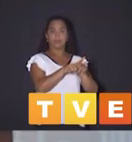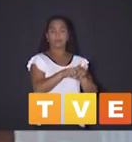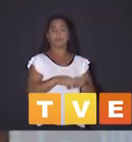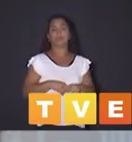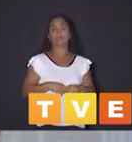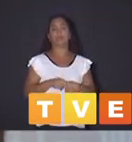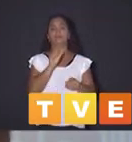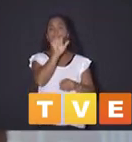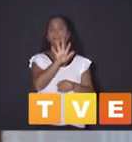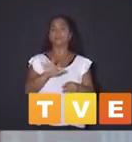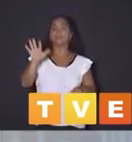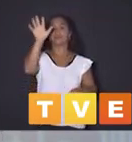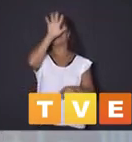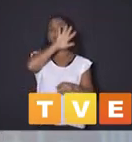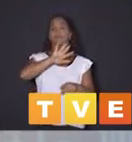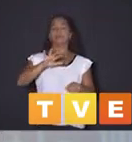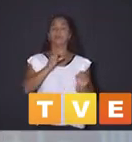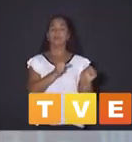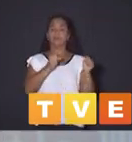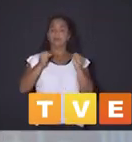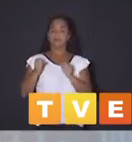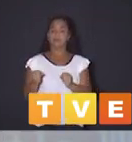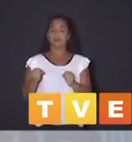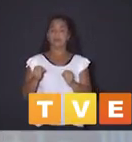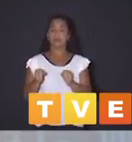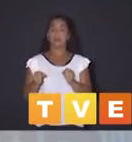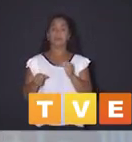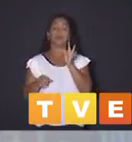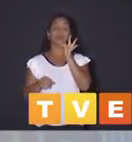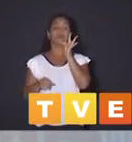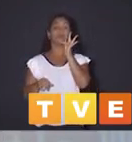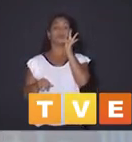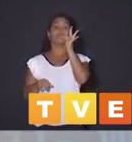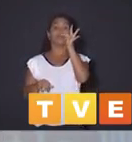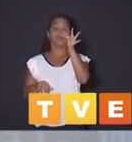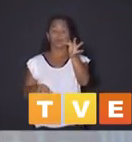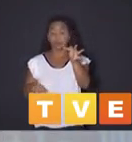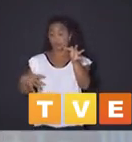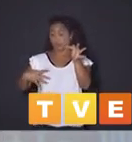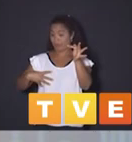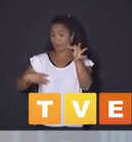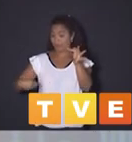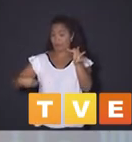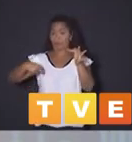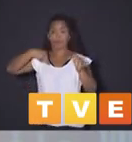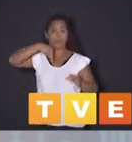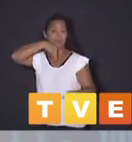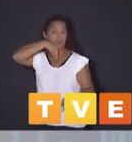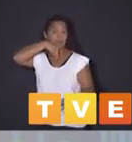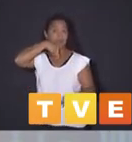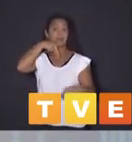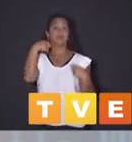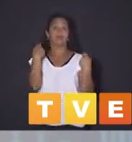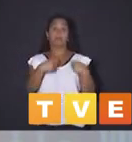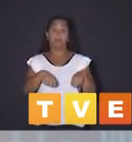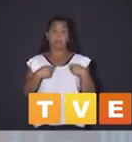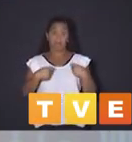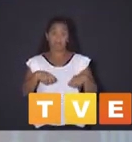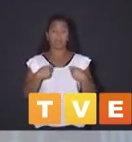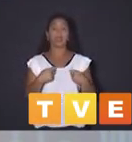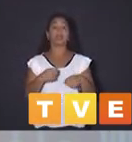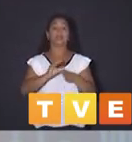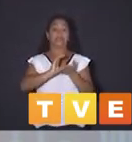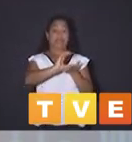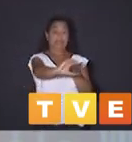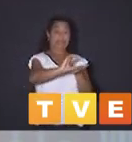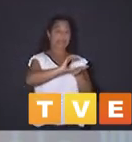que depende muito disso e o futuro dos nossos filhos e netos não sei que depende do investimento em ciência tecnologia